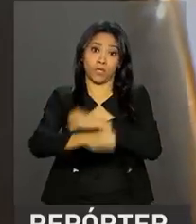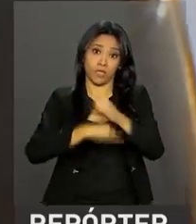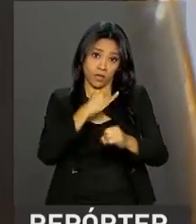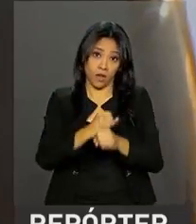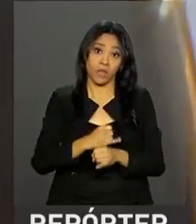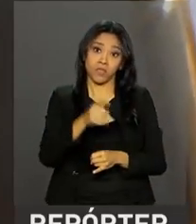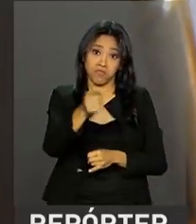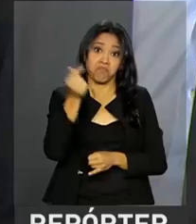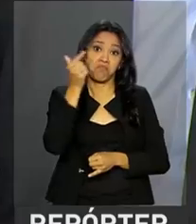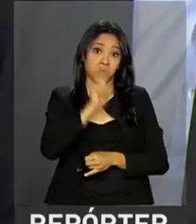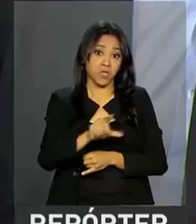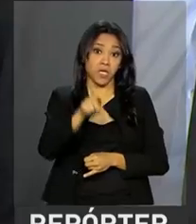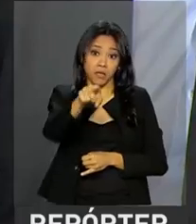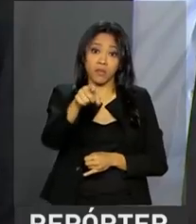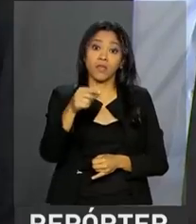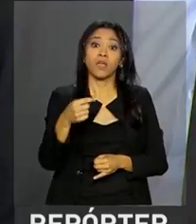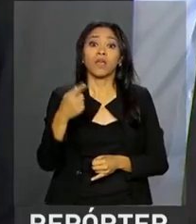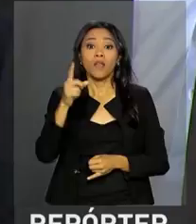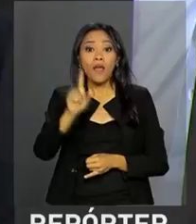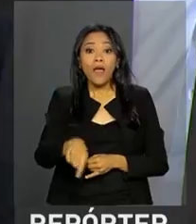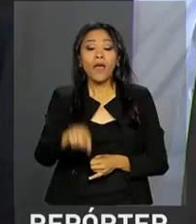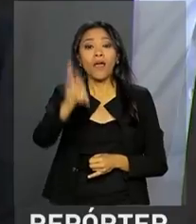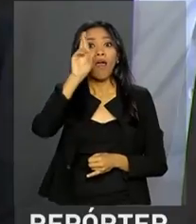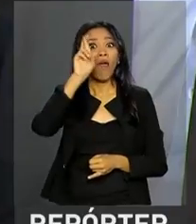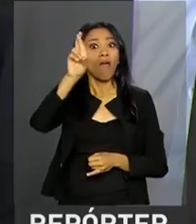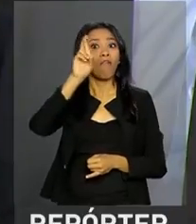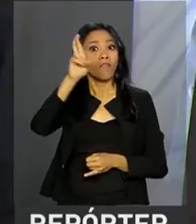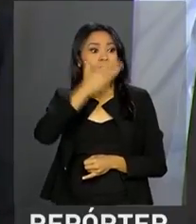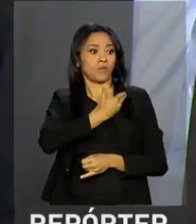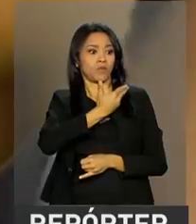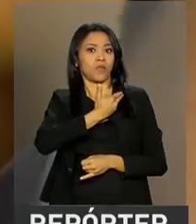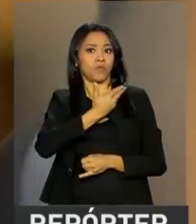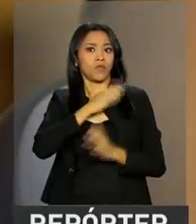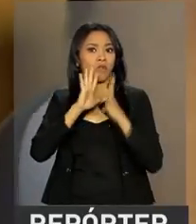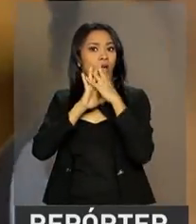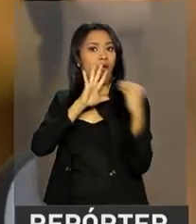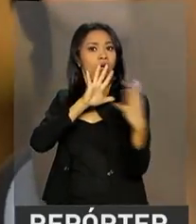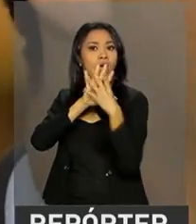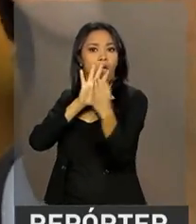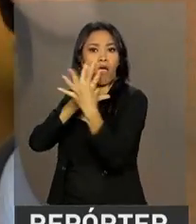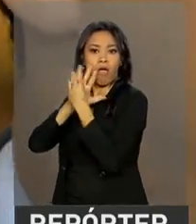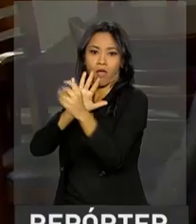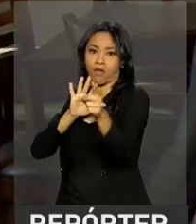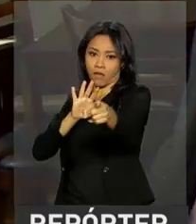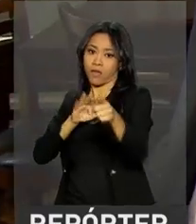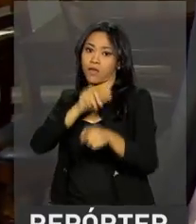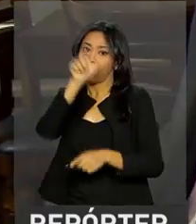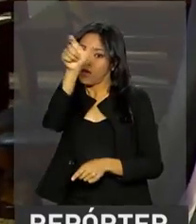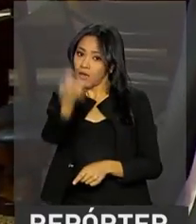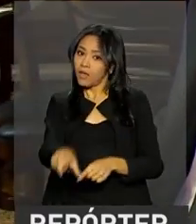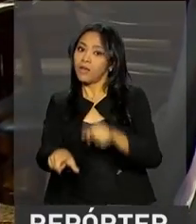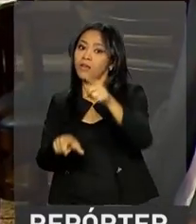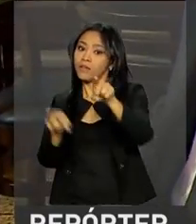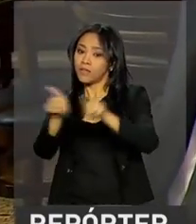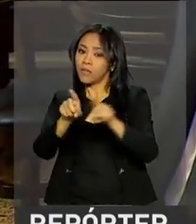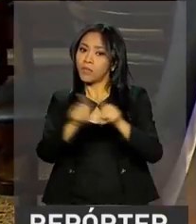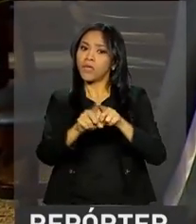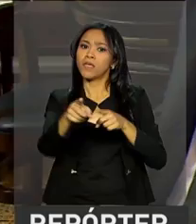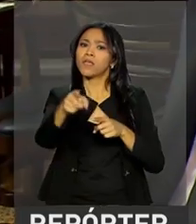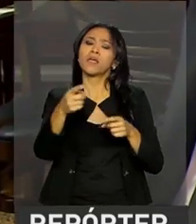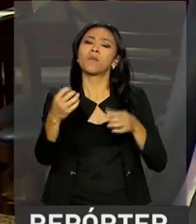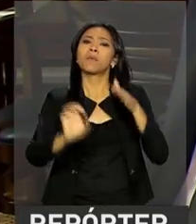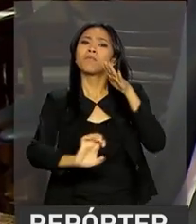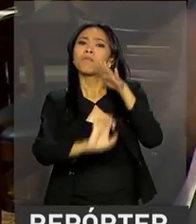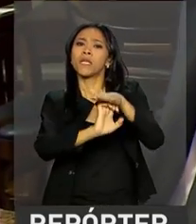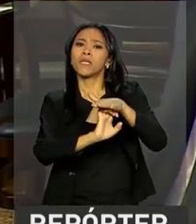iniciativa deu certo e ele virou referência entre os amigos um deles estevão virou sócio numa empresa que